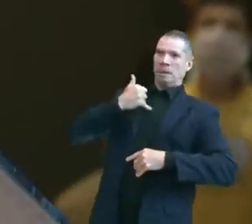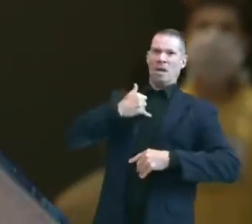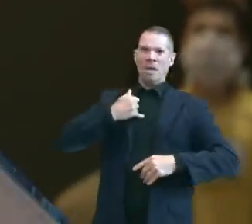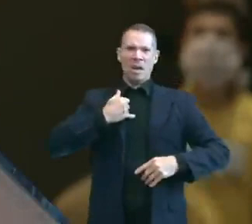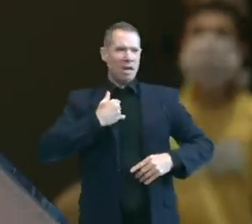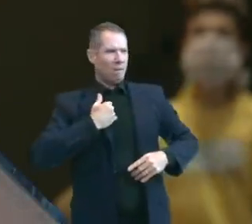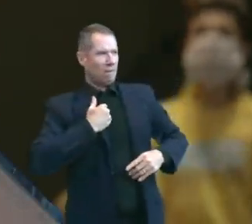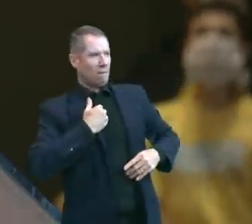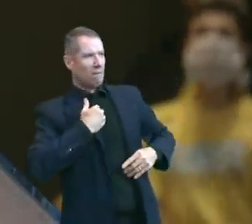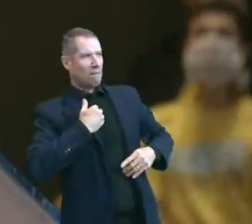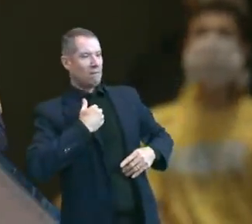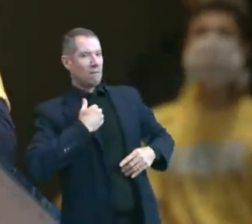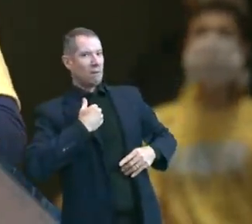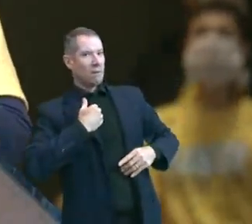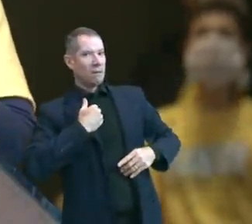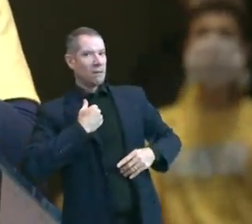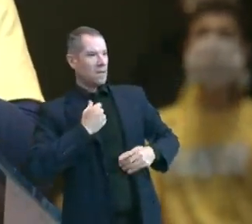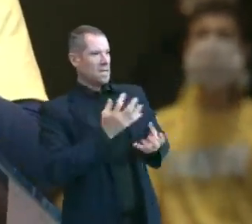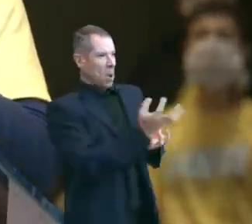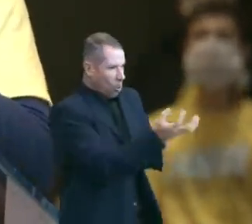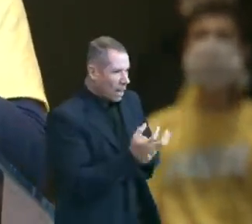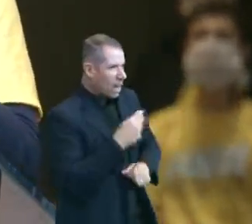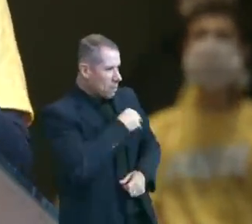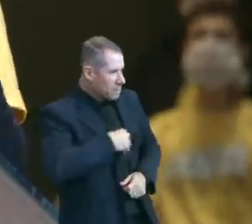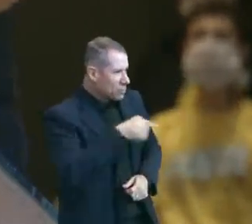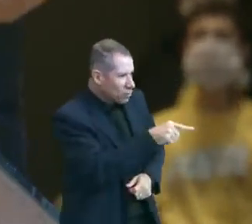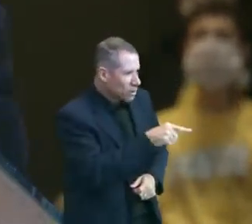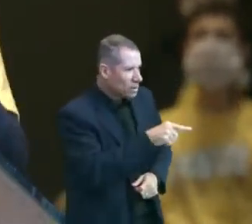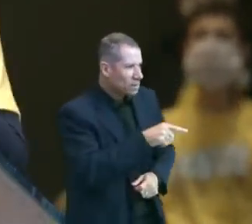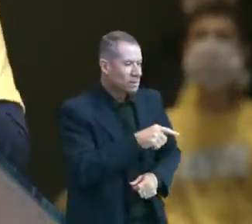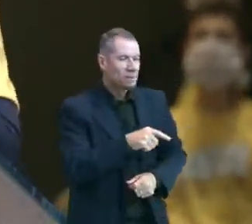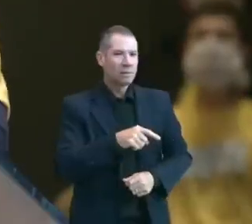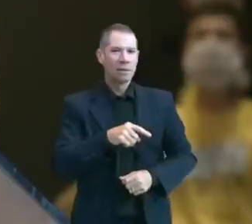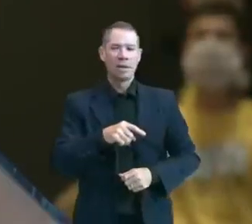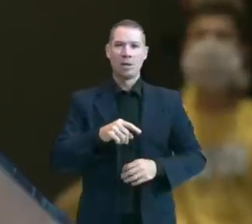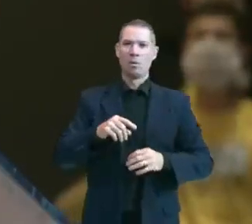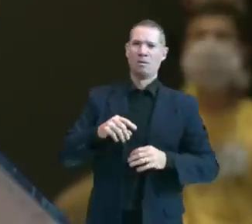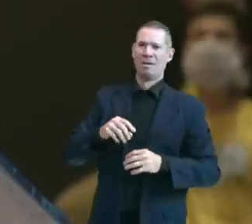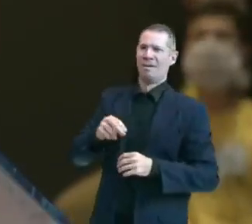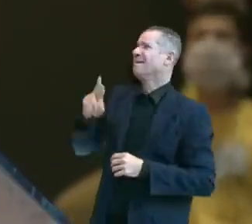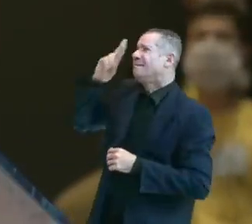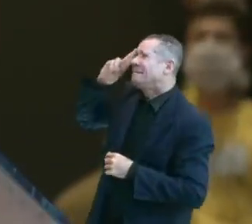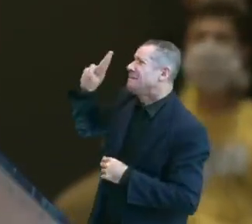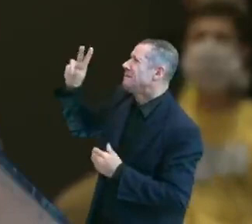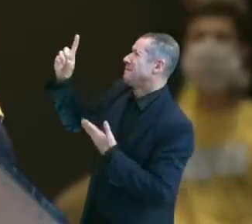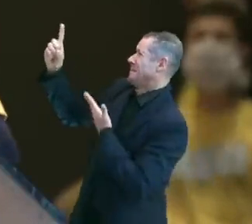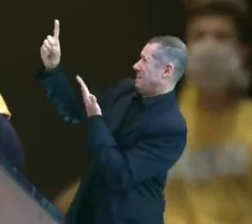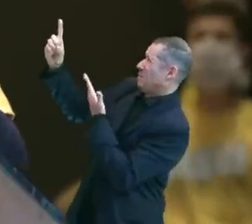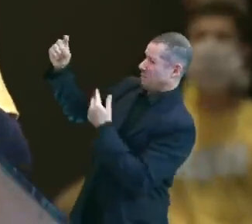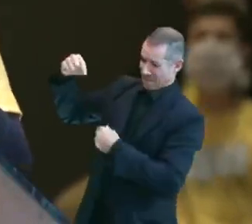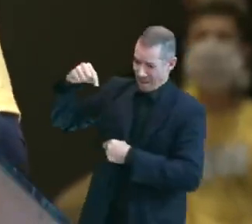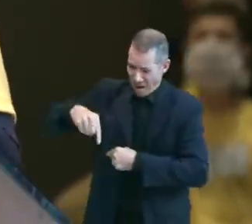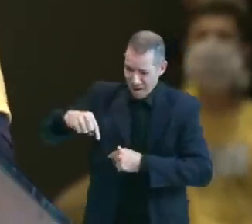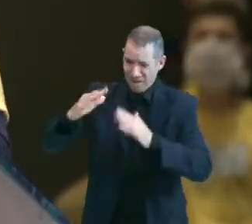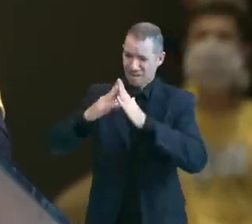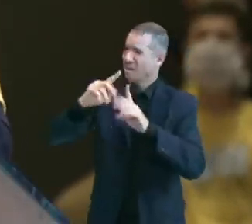Shirley, eu te quero em missões. E eu argumentei para o Senhor. Disse, mas Deus, eu estou na